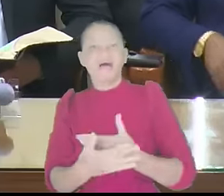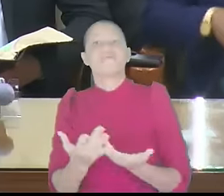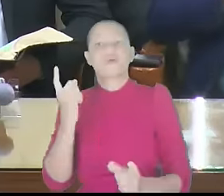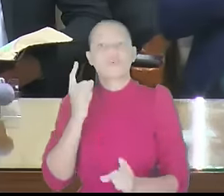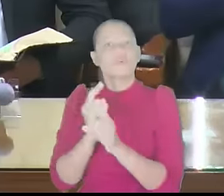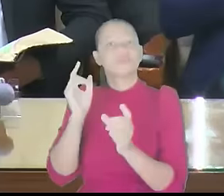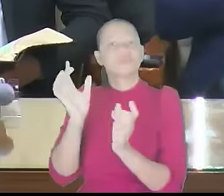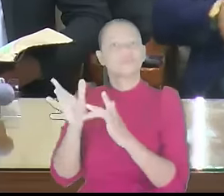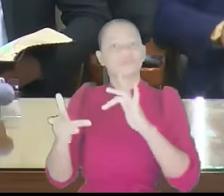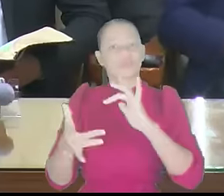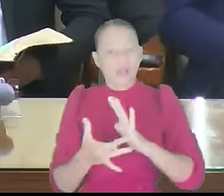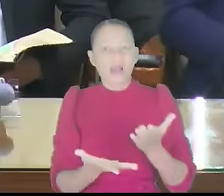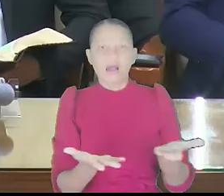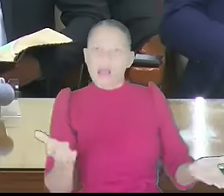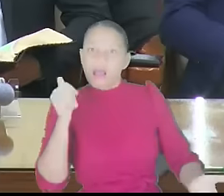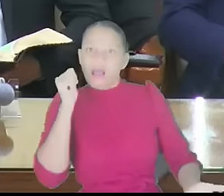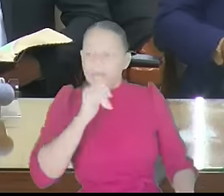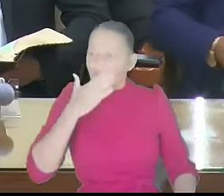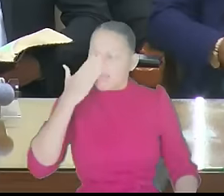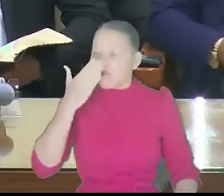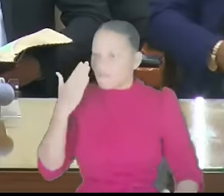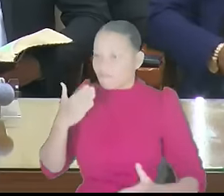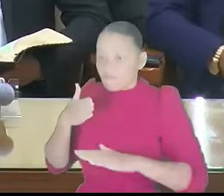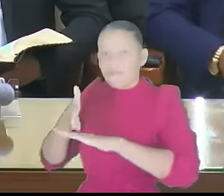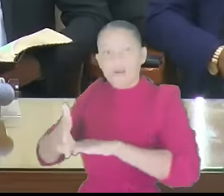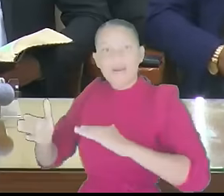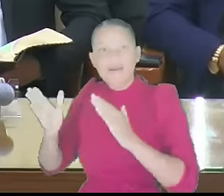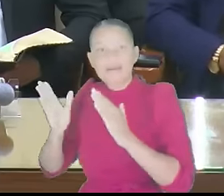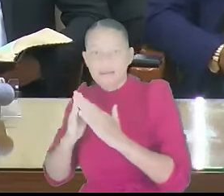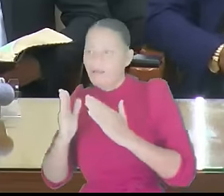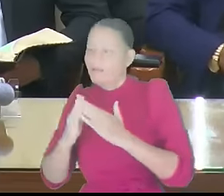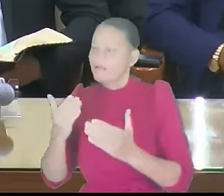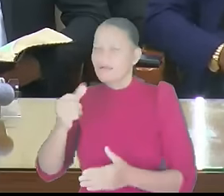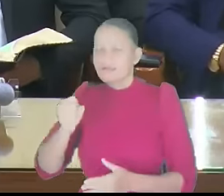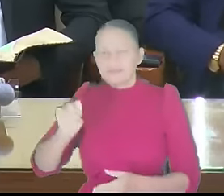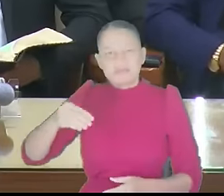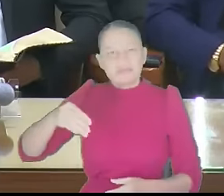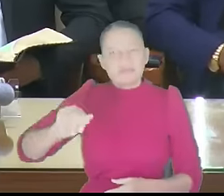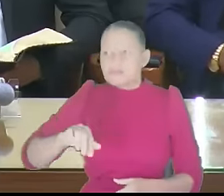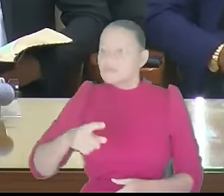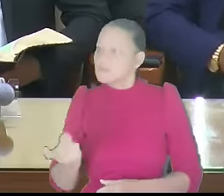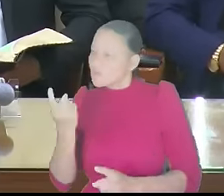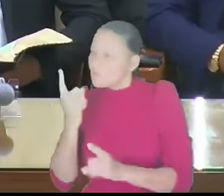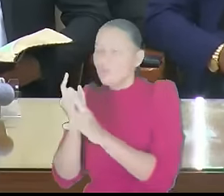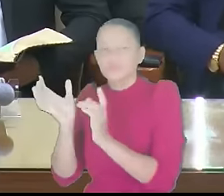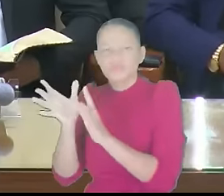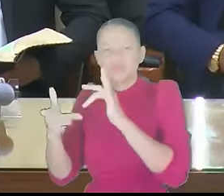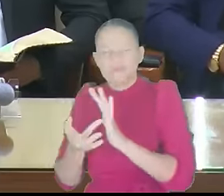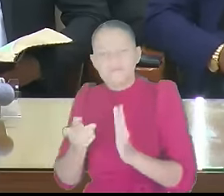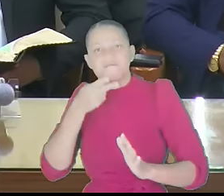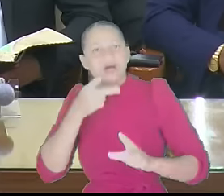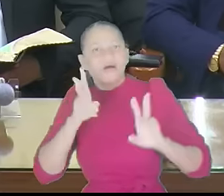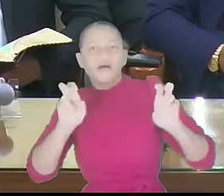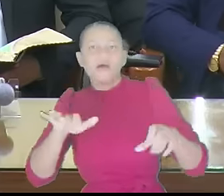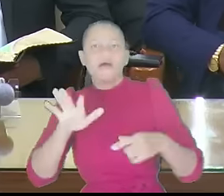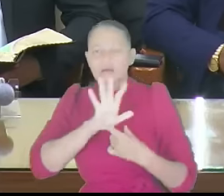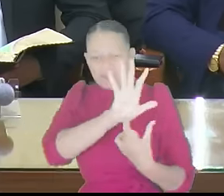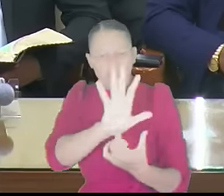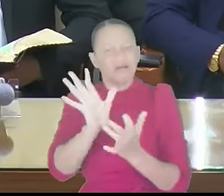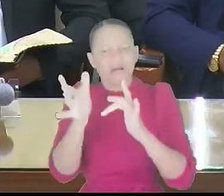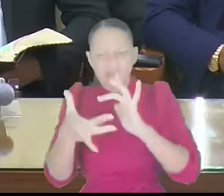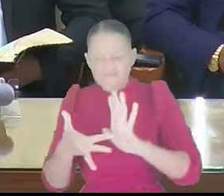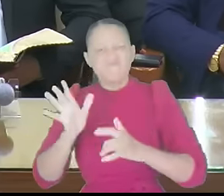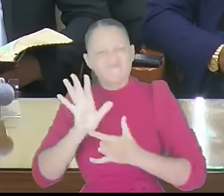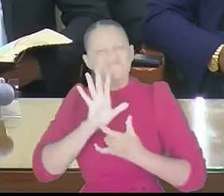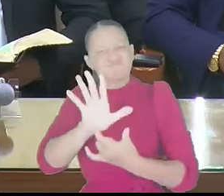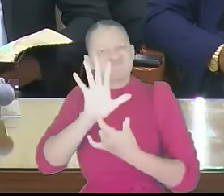da prostituta que foi para a casa de Simão com Jesus. Fale de Jesus, apresente quem é Jesus, mostre quem é